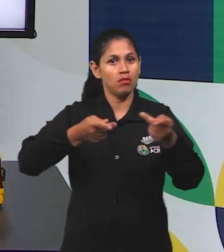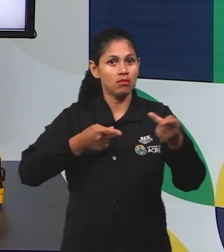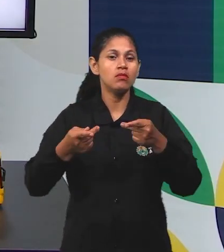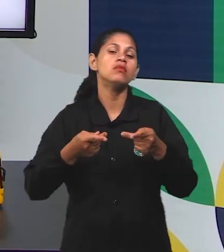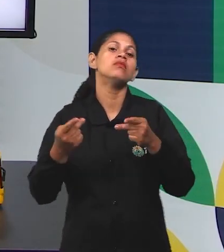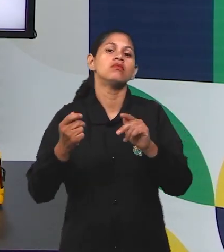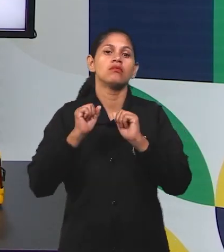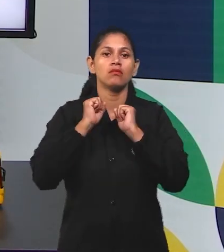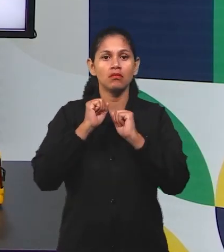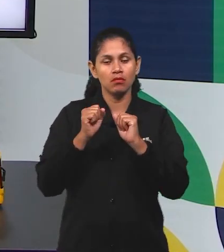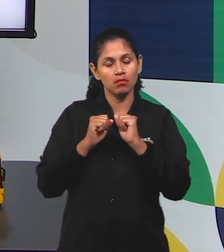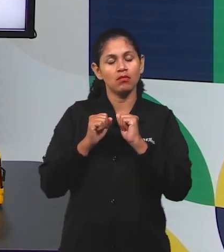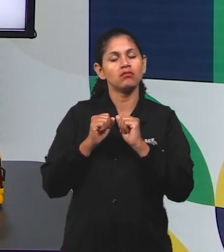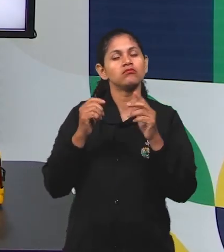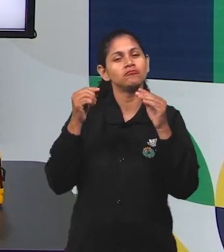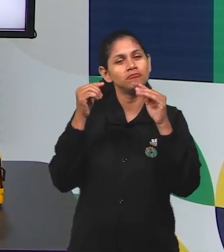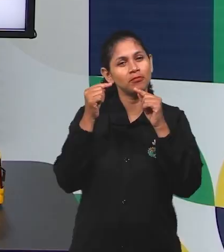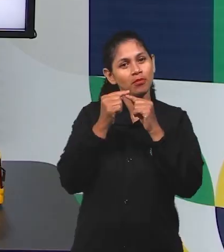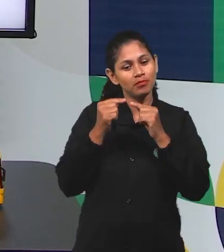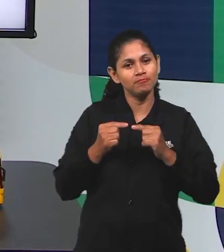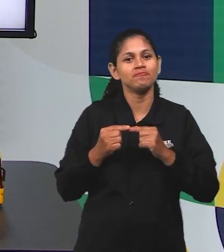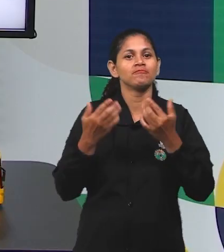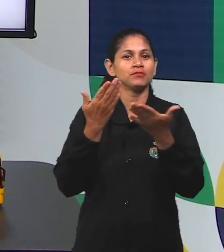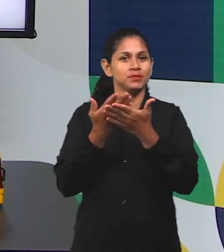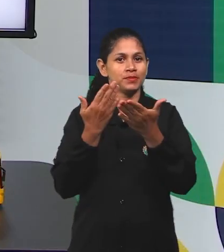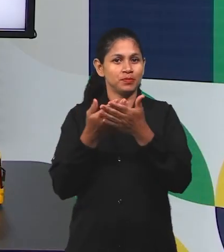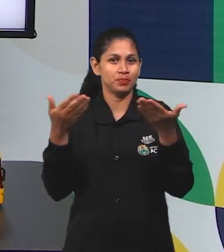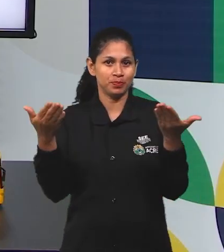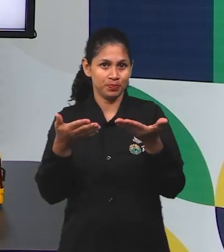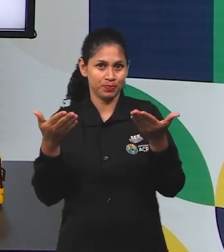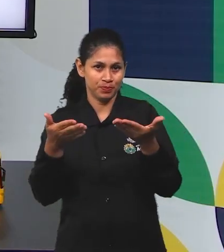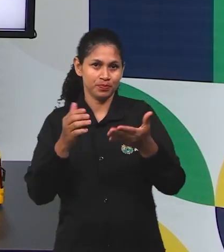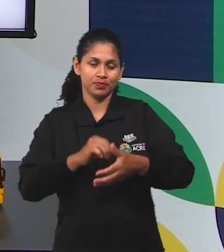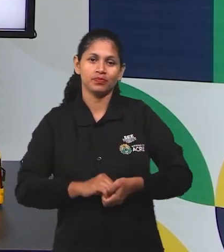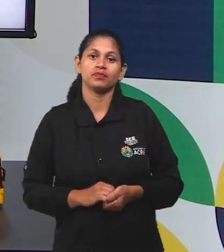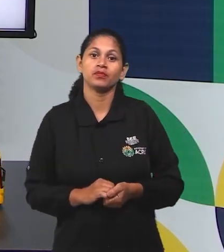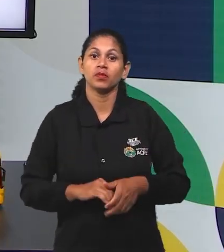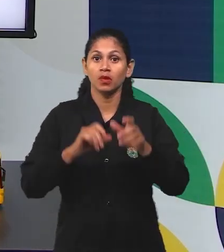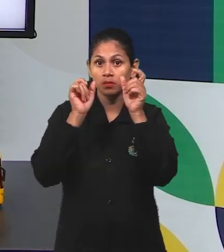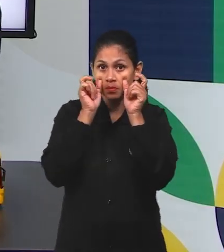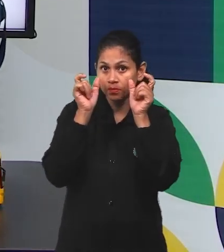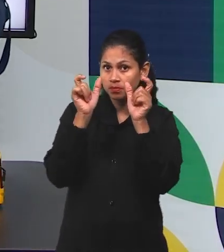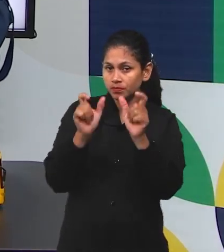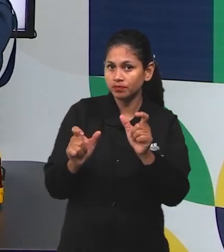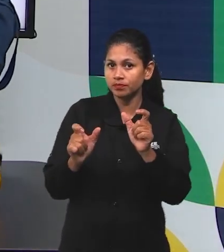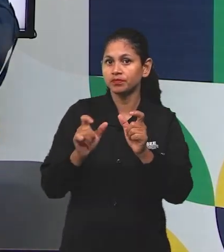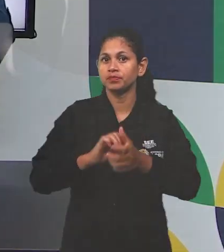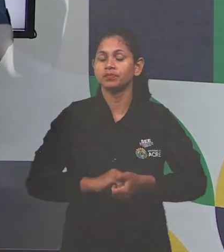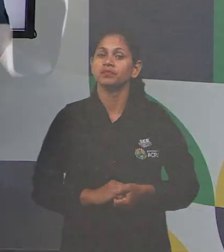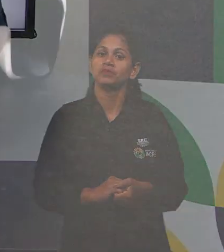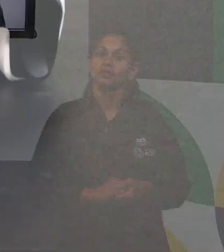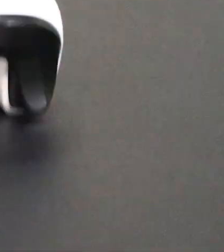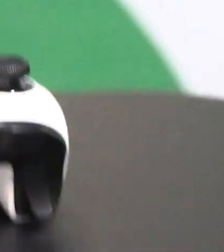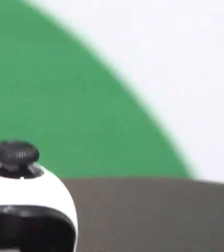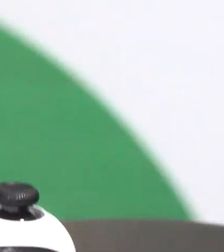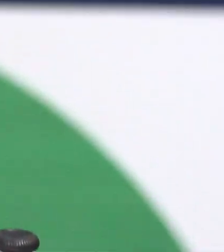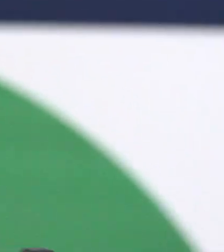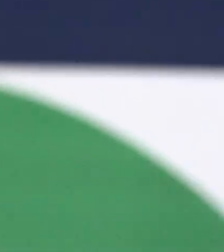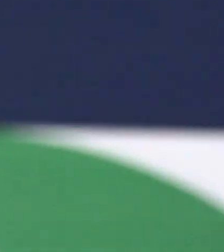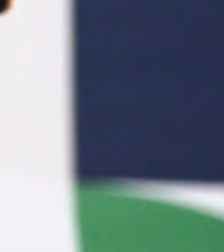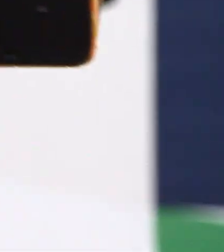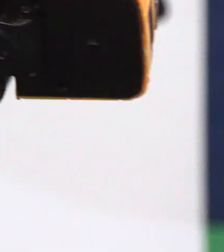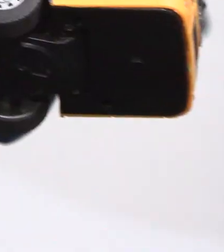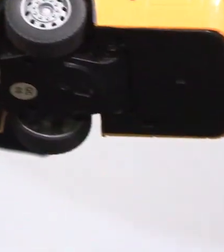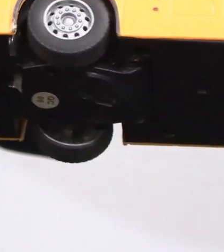têm tudo a ver com a aula de hoje, sobre grandeza. E aí eu quero que você observe aqui, esse ônibus, nós dizemos que ele é um carro com